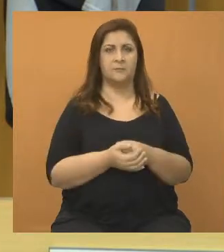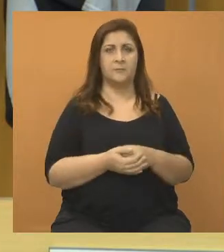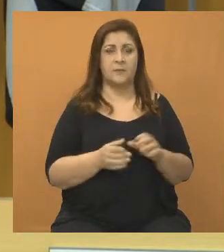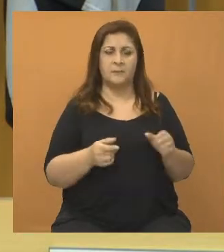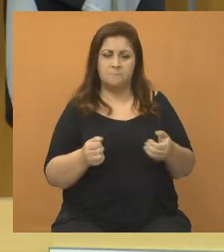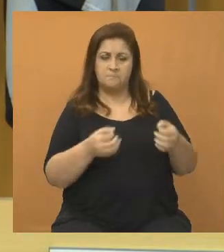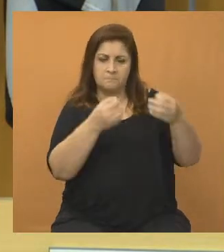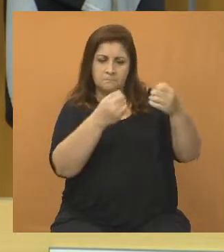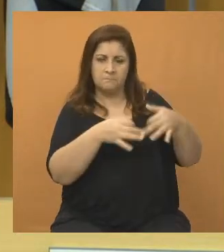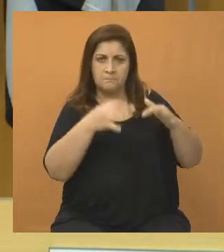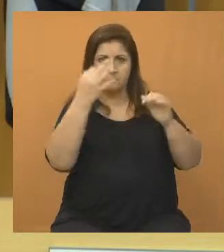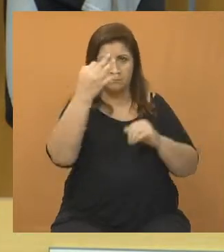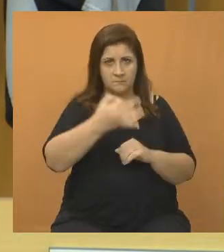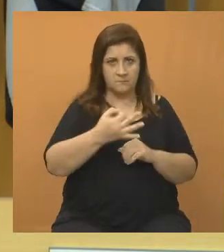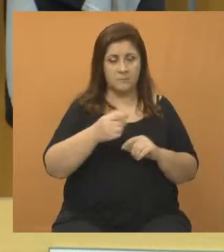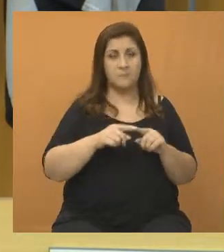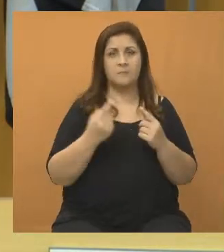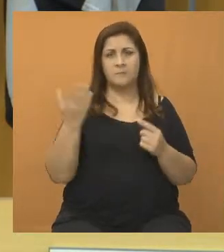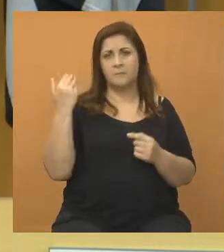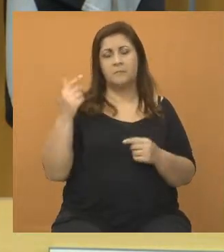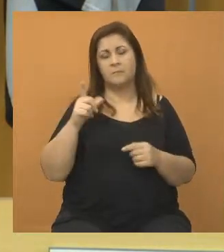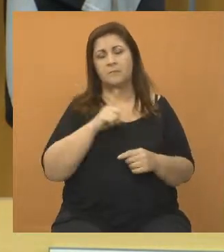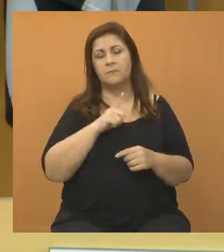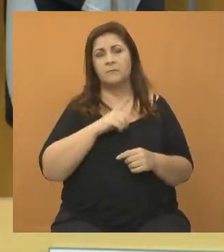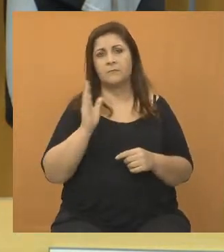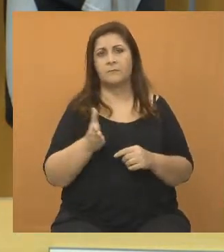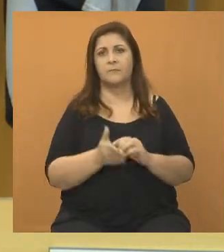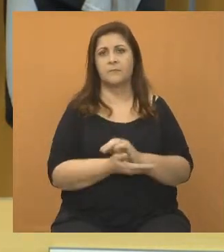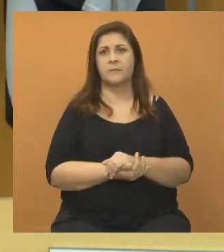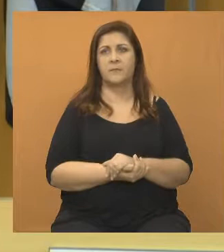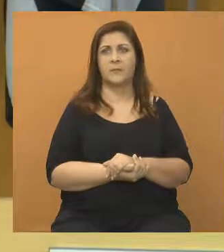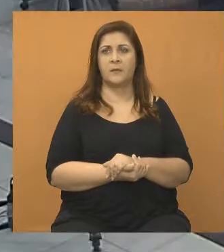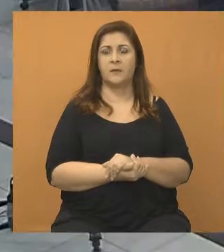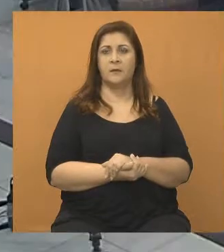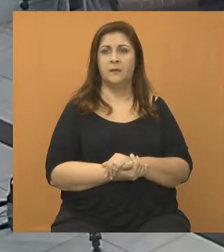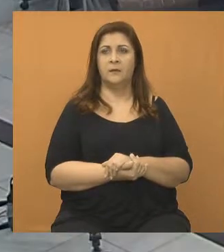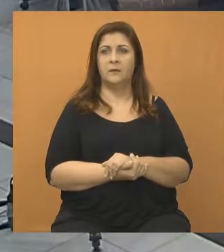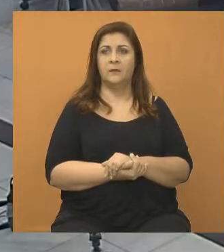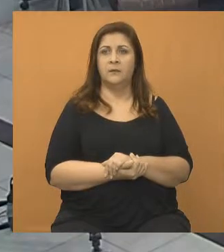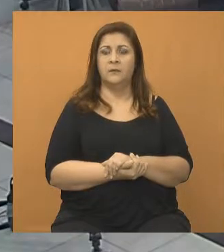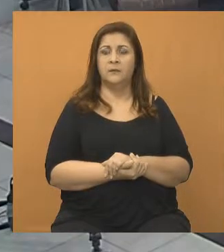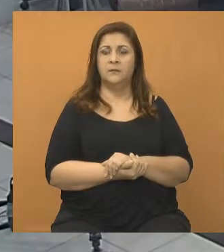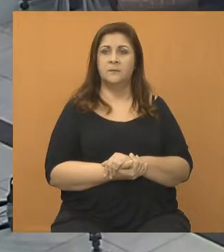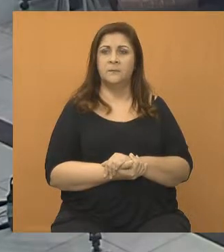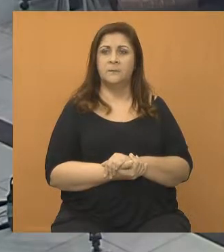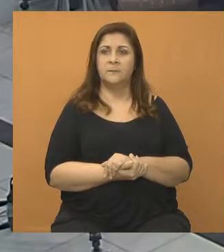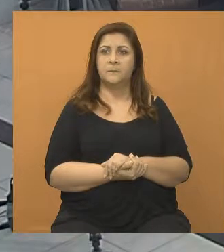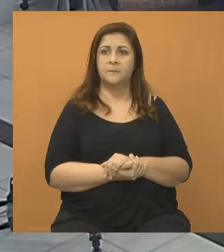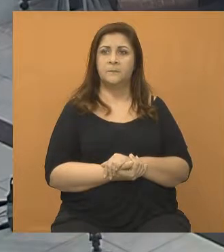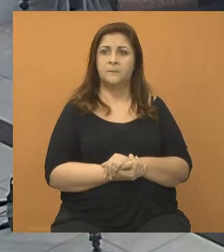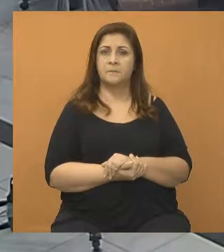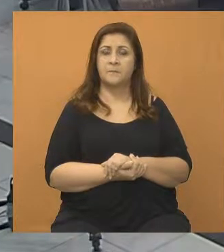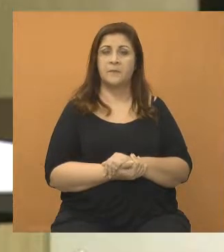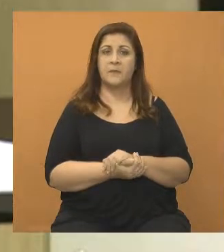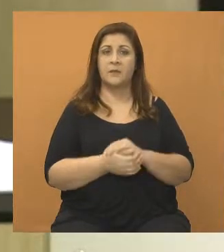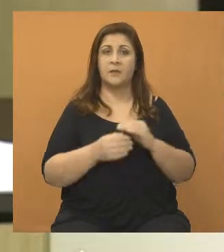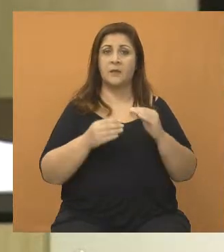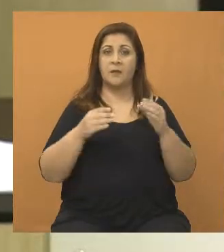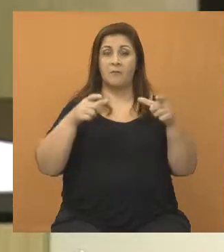direciona a política pública. Mas alguns dos serviços já eram presentes. E aqui, entrando na Fundação